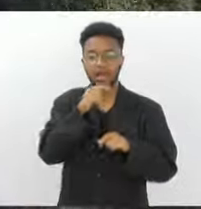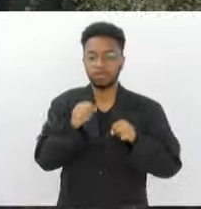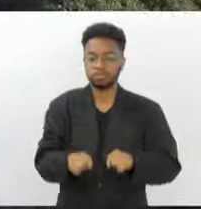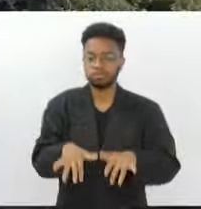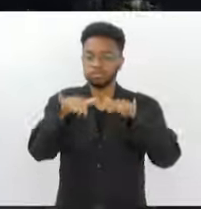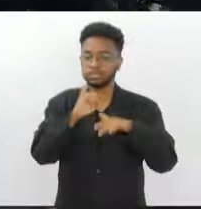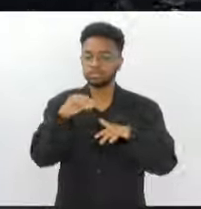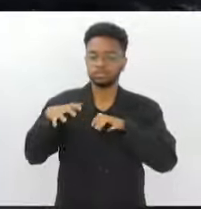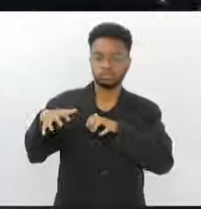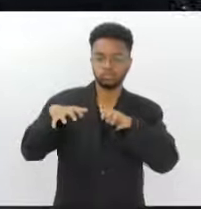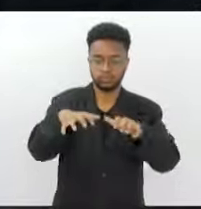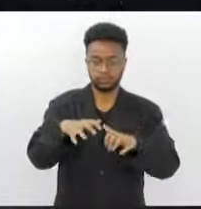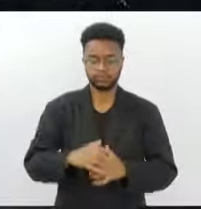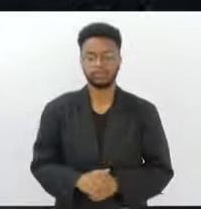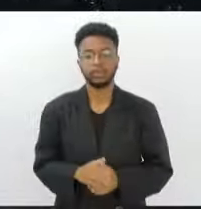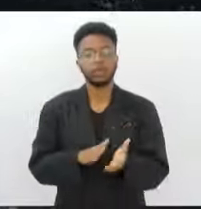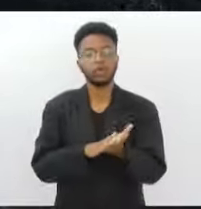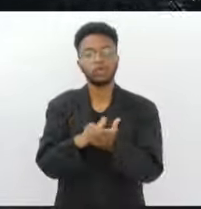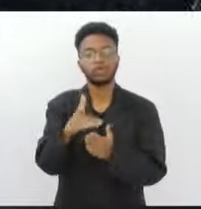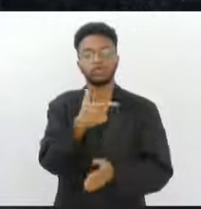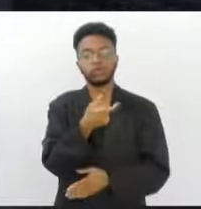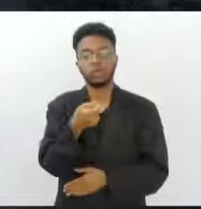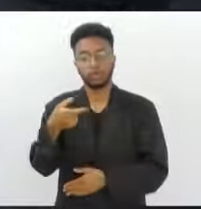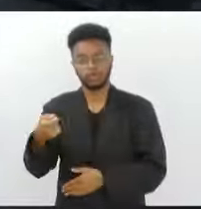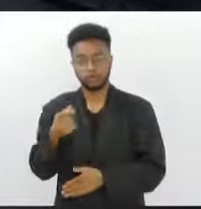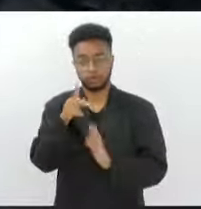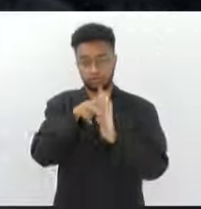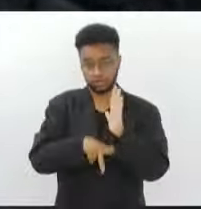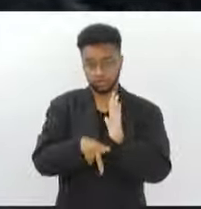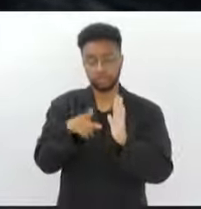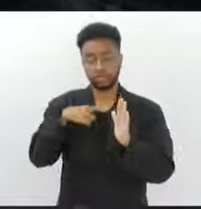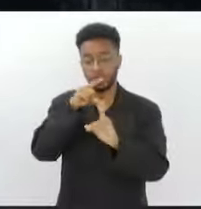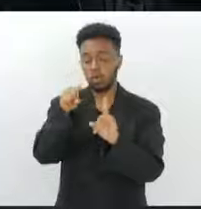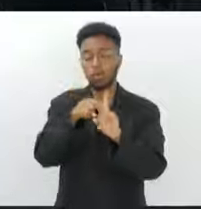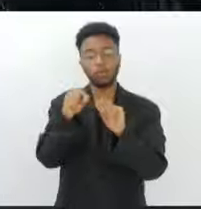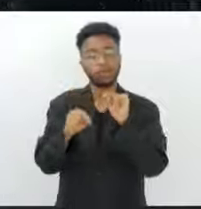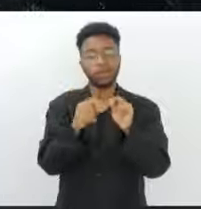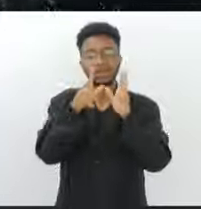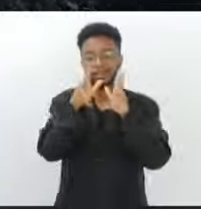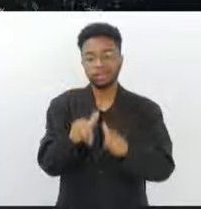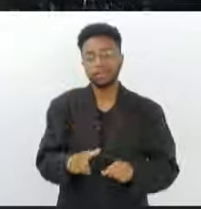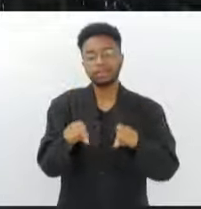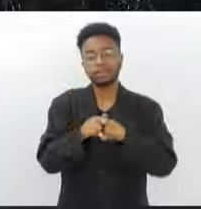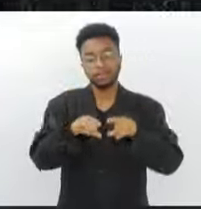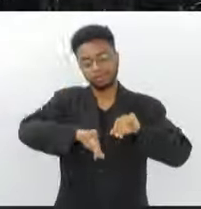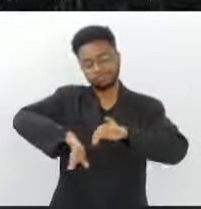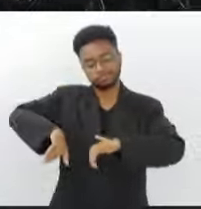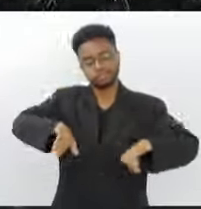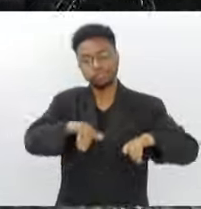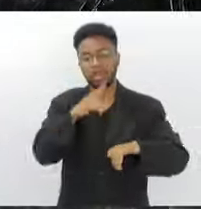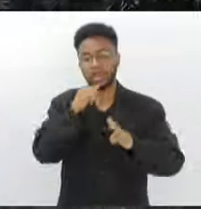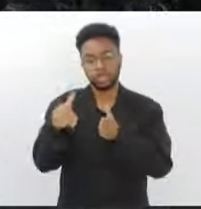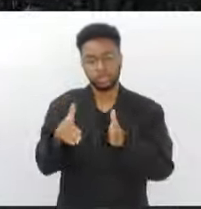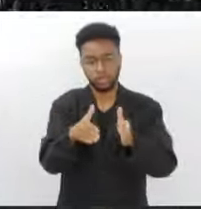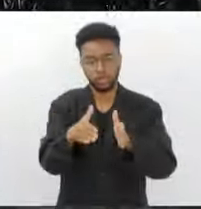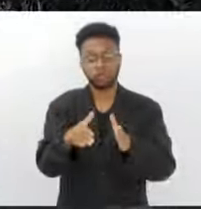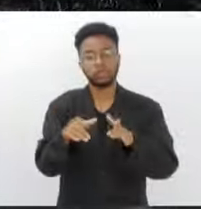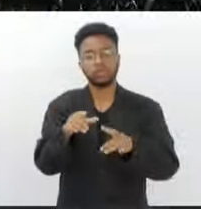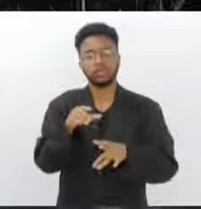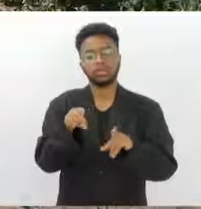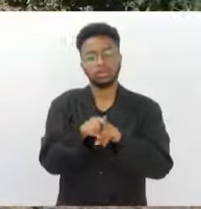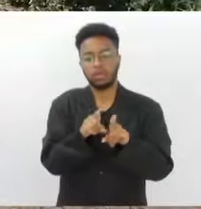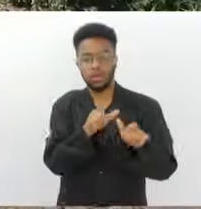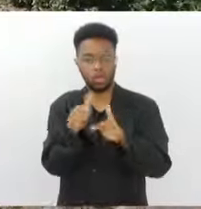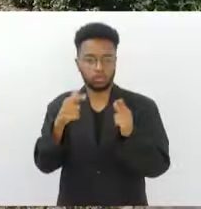de chuvas. Lançado em 2020, o Limpa Rio é voltado para a limpeza e desassoreamento de rios, córregos e